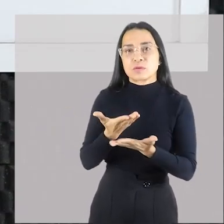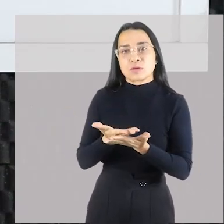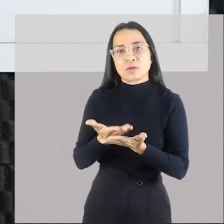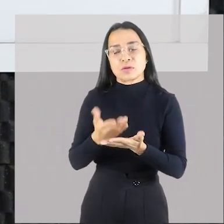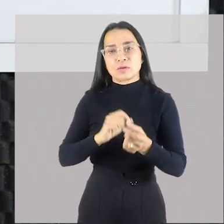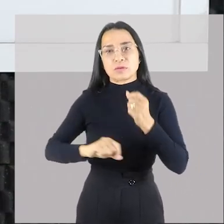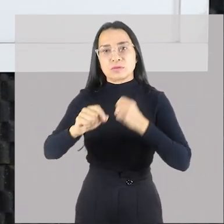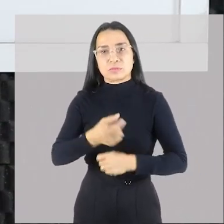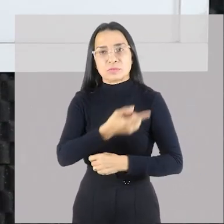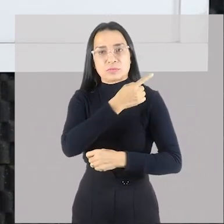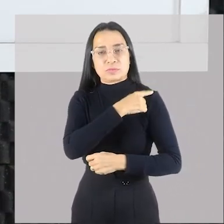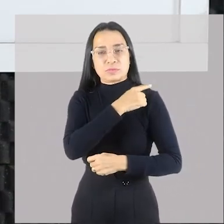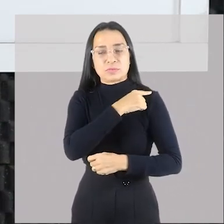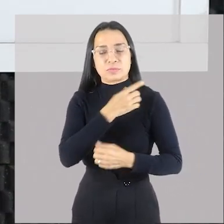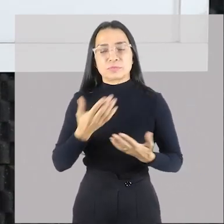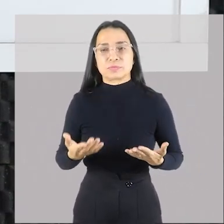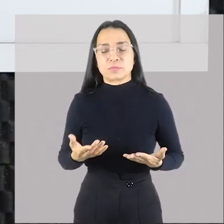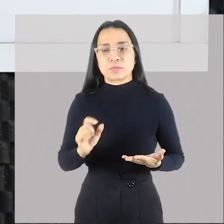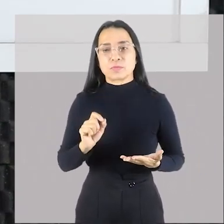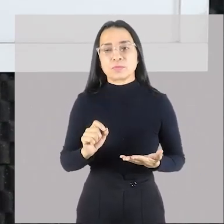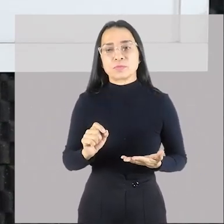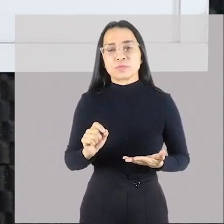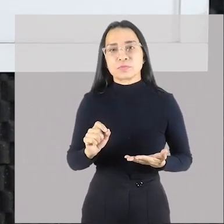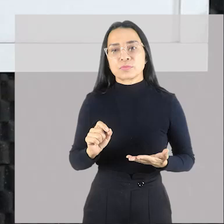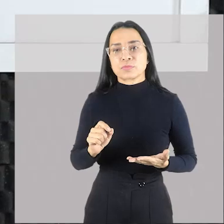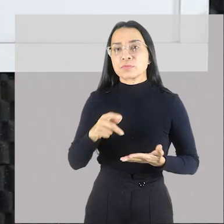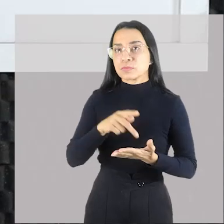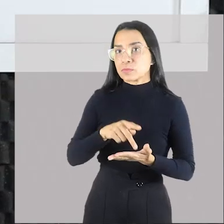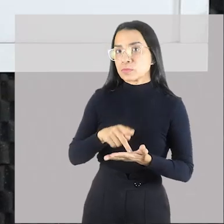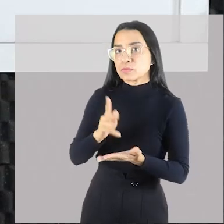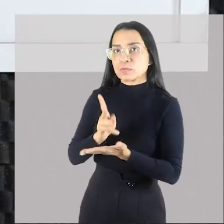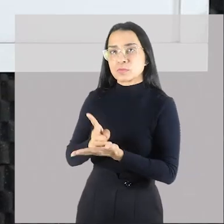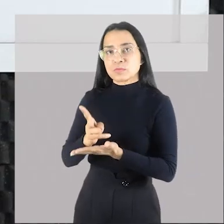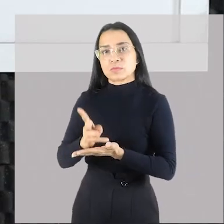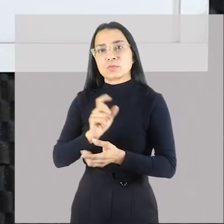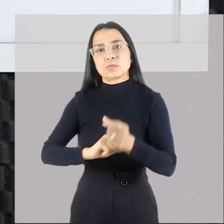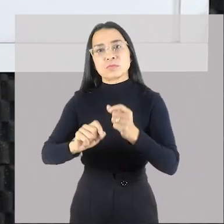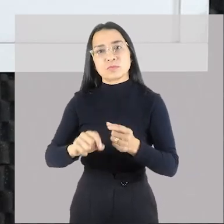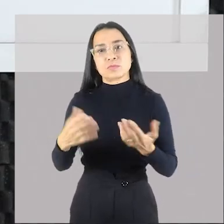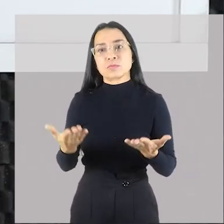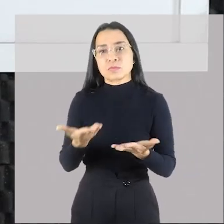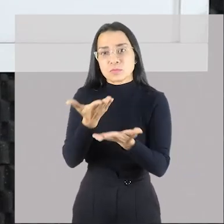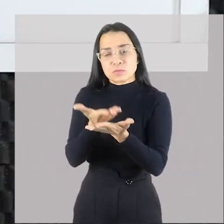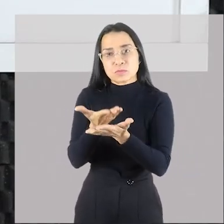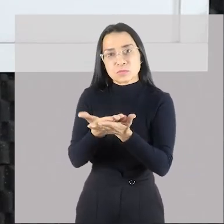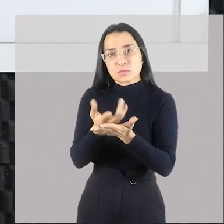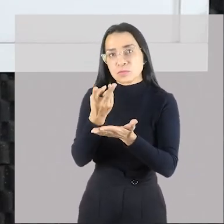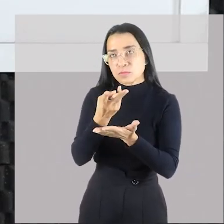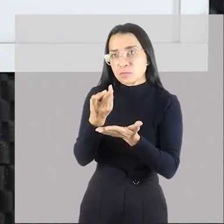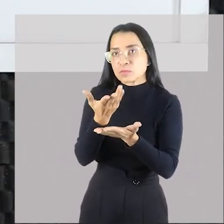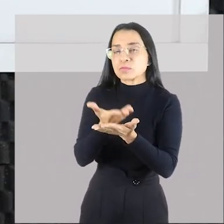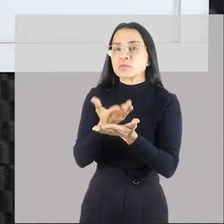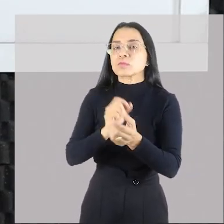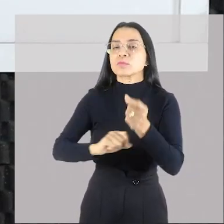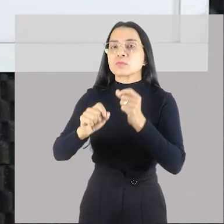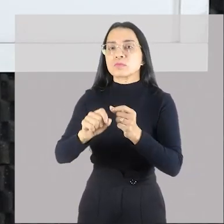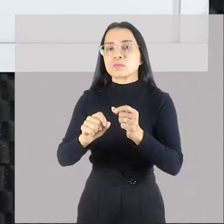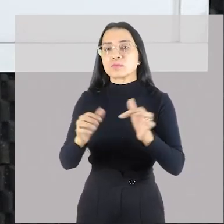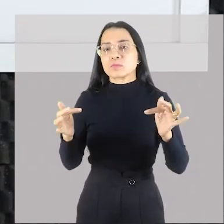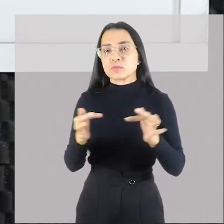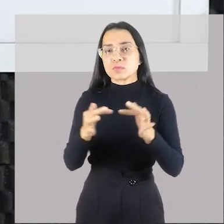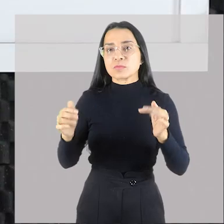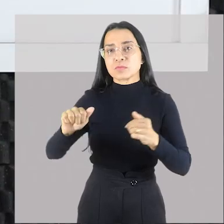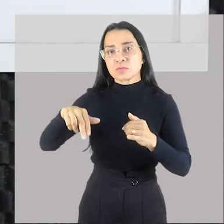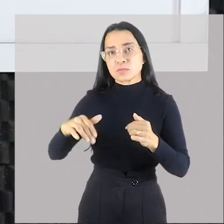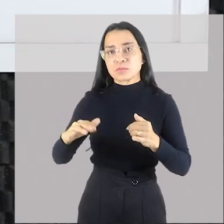nossos alunos da primeira série do ensino médio. Na verdade uma continuidade, vamos falar em duas aulas sobre função afim, estudo